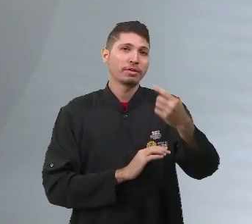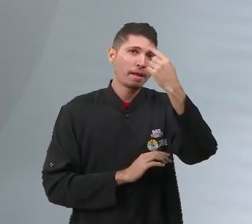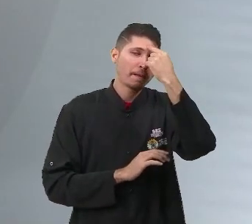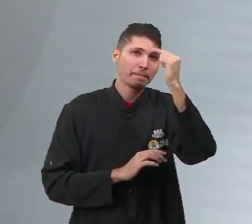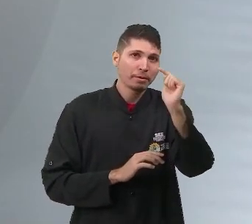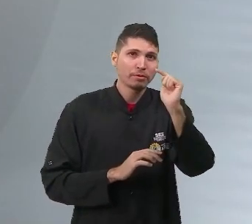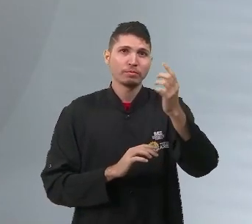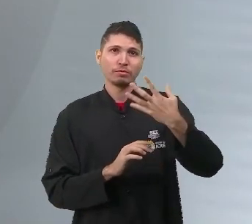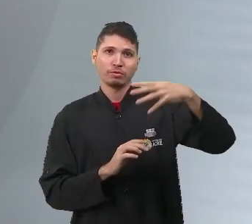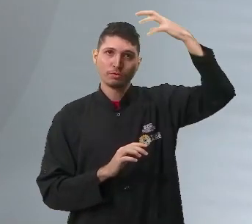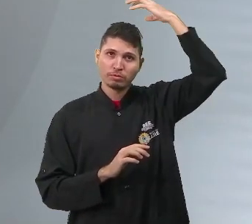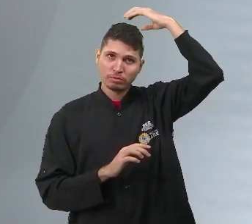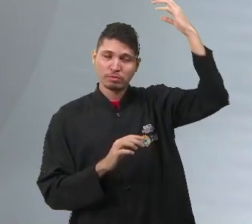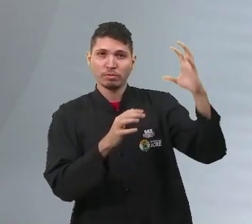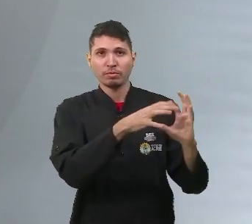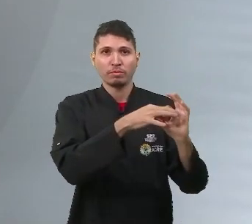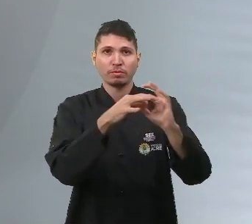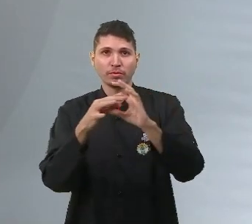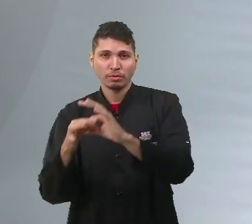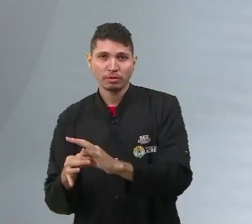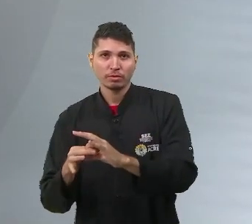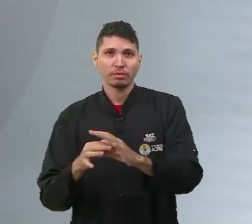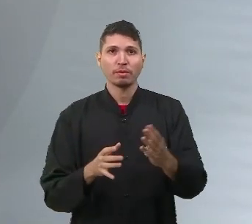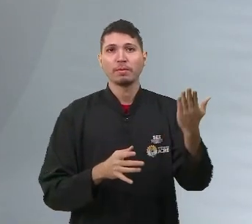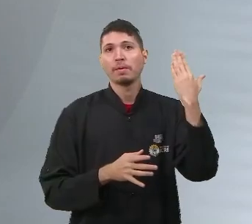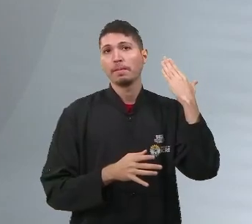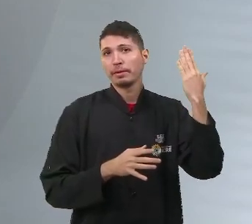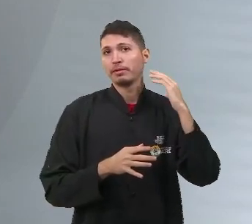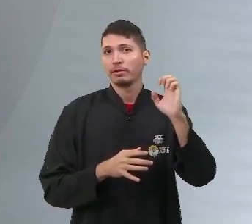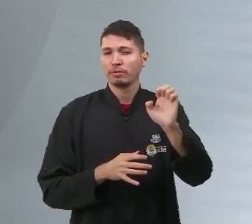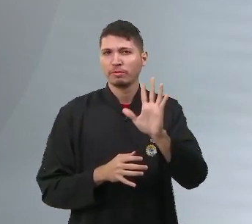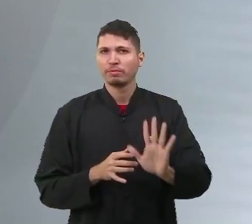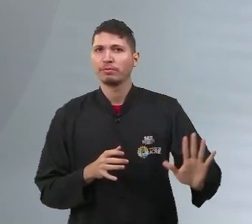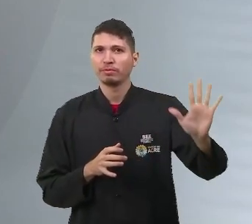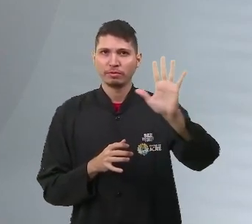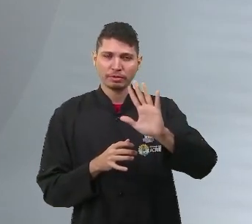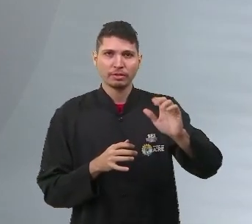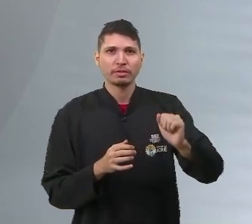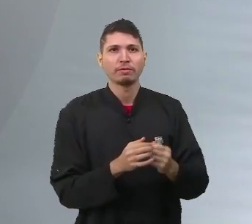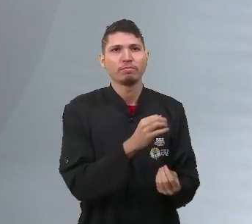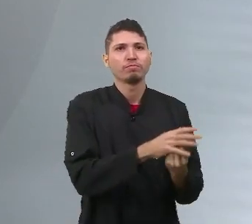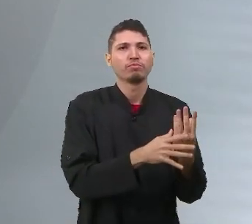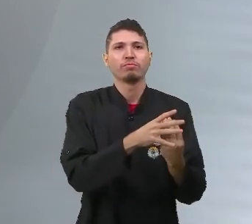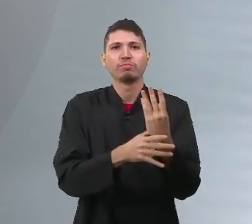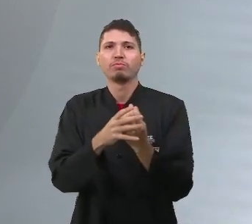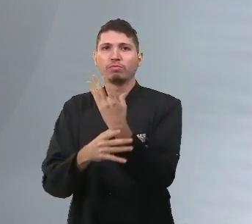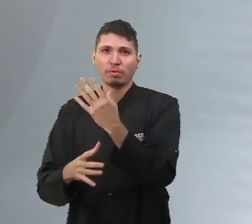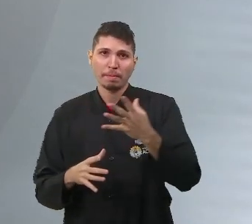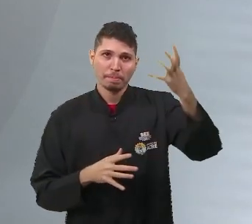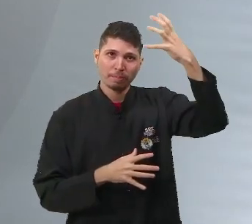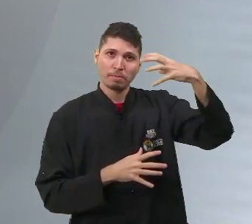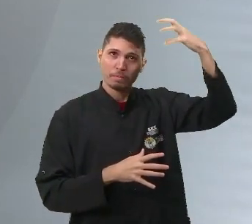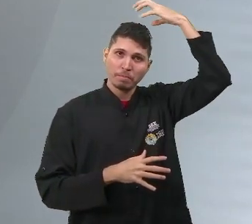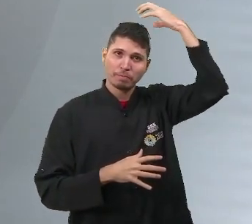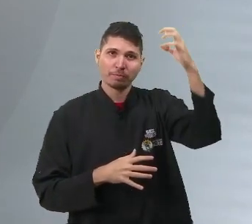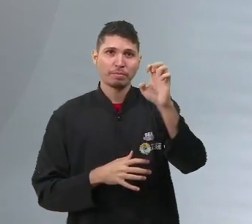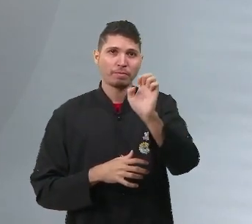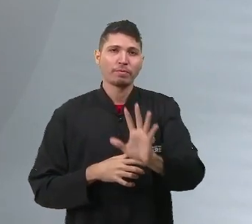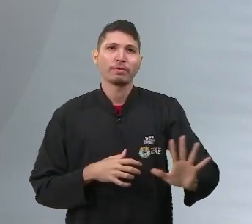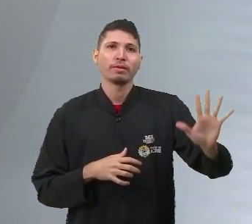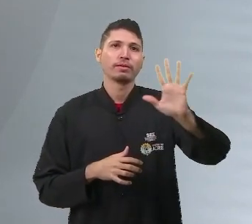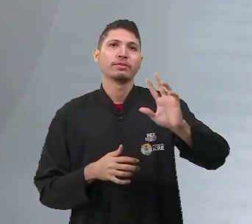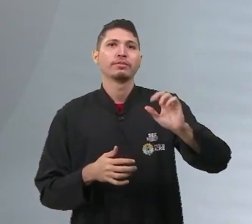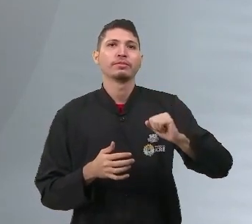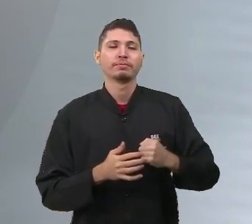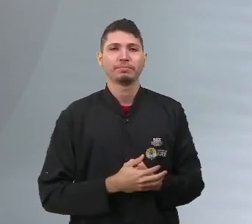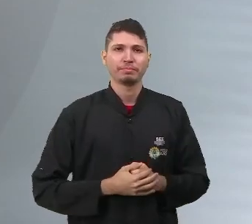gente considerar o contexto, o que estava acontecendo ali na Europa era a formação das monarquias nacionais europeias. O que significa isso, falando